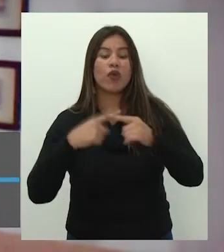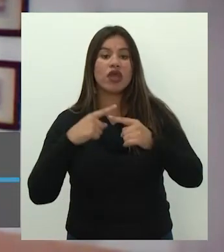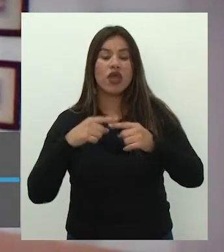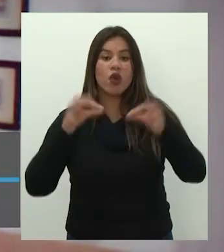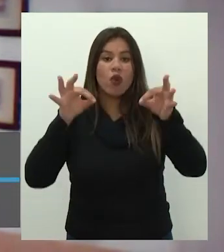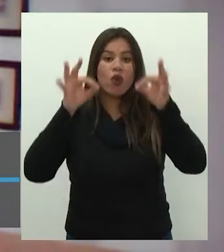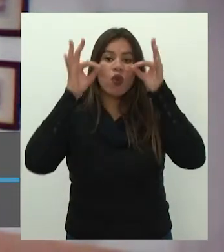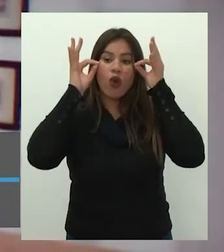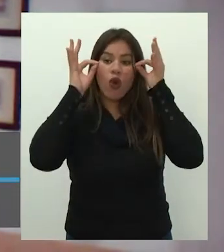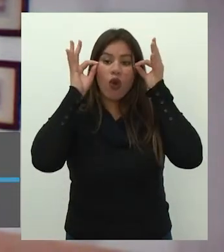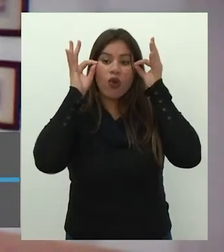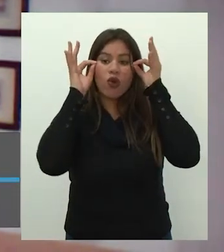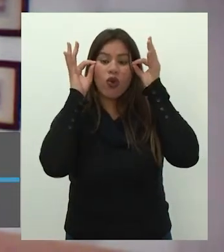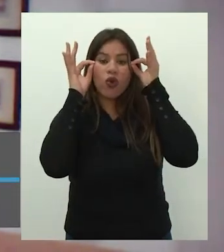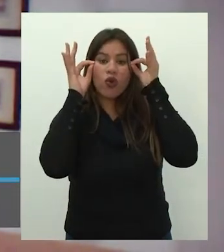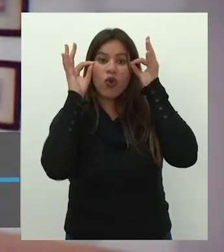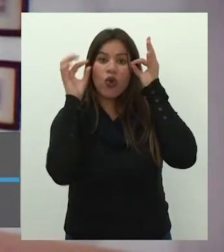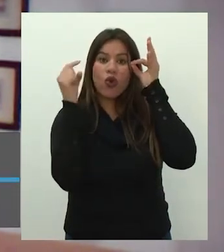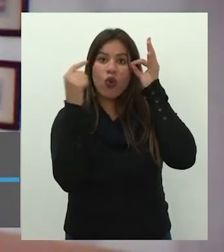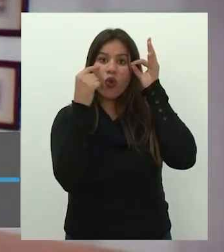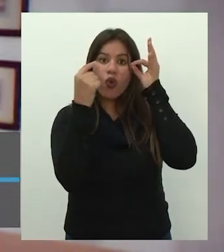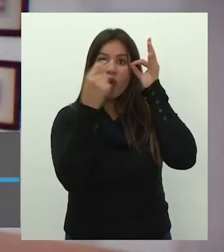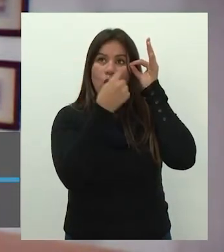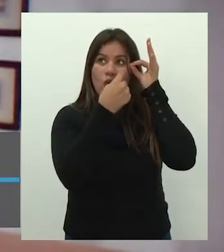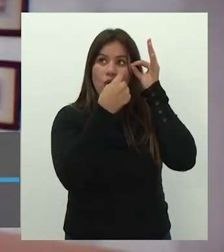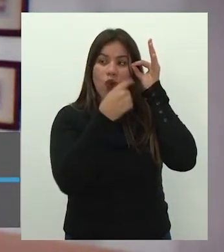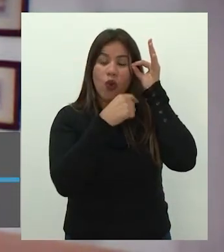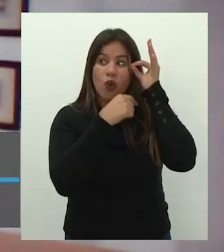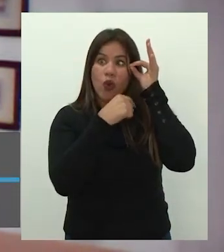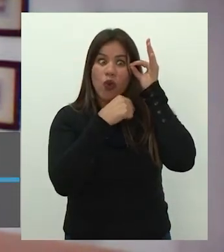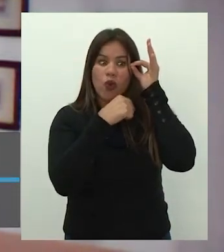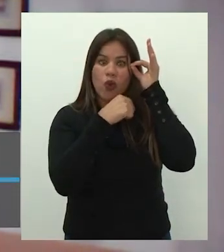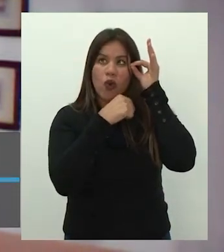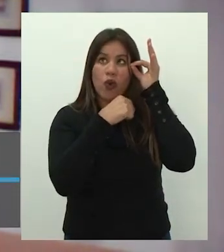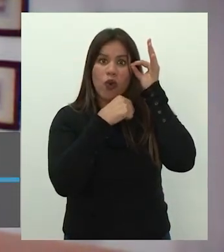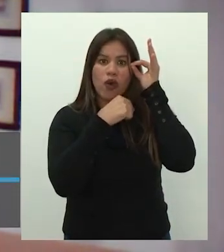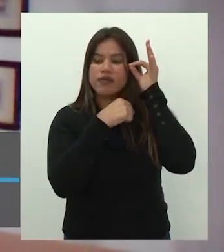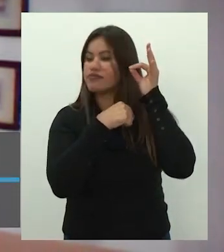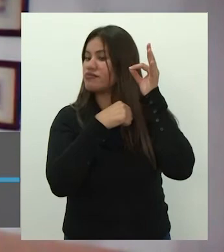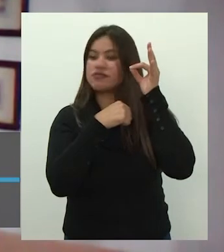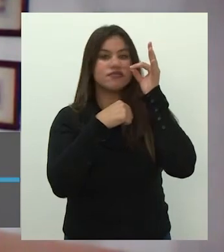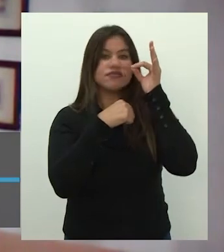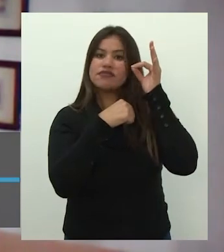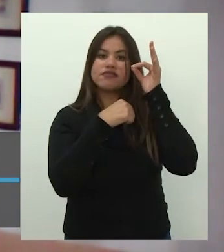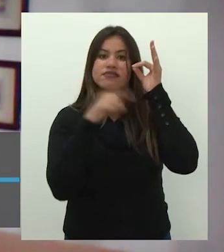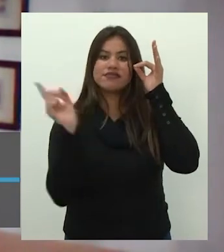o olho da gente é que tem que se movimentar, não a cabeça.